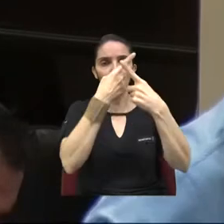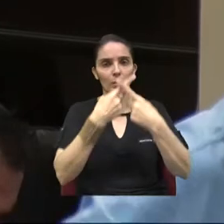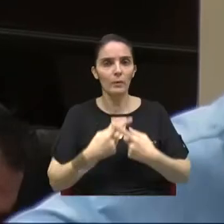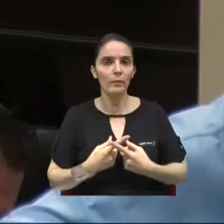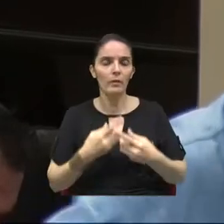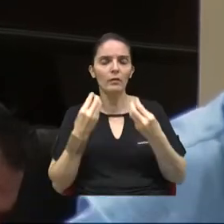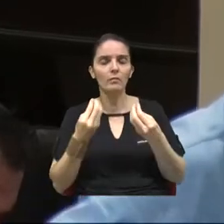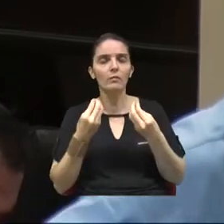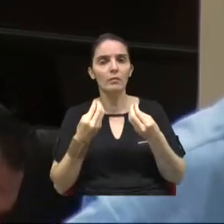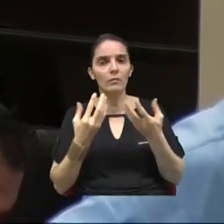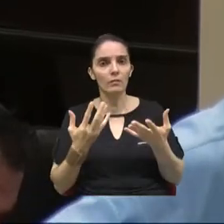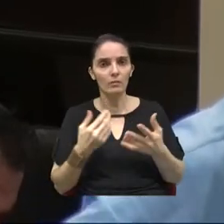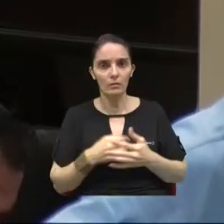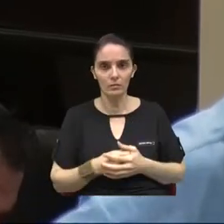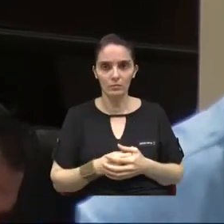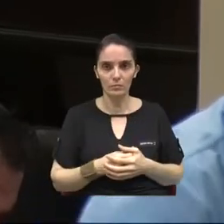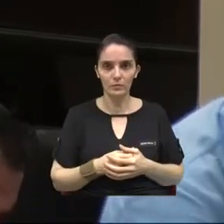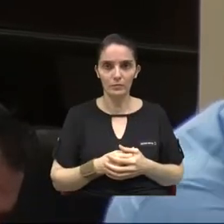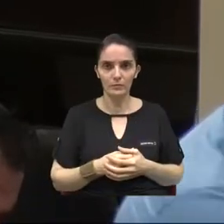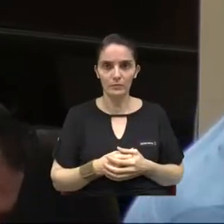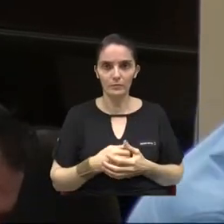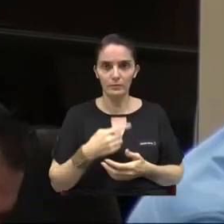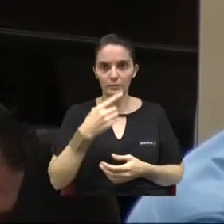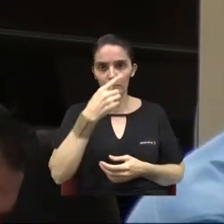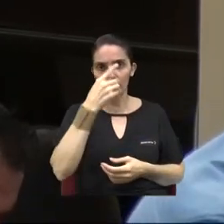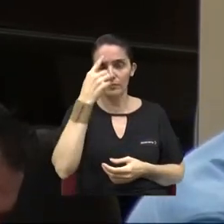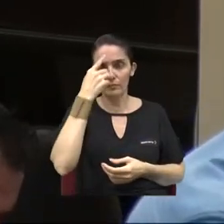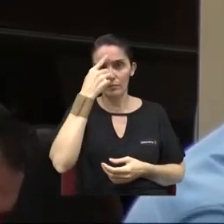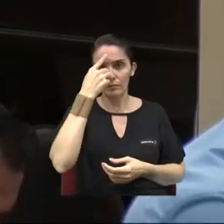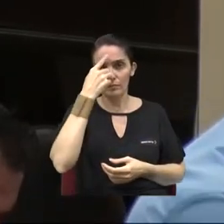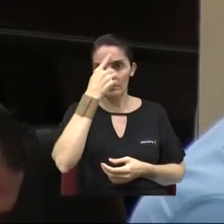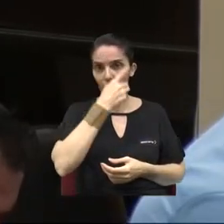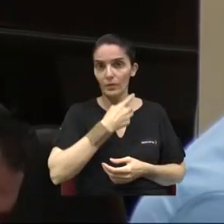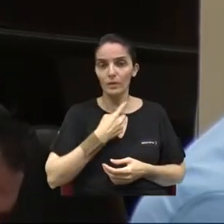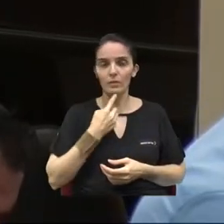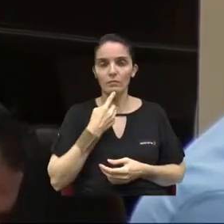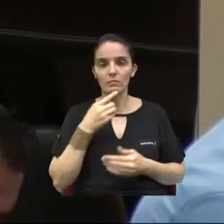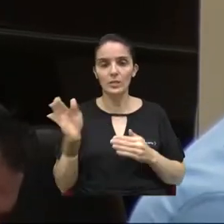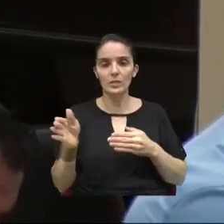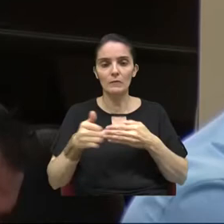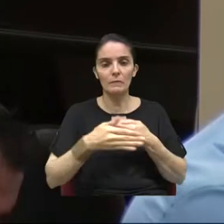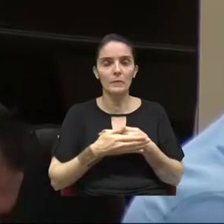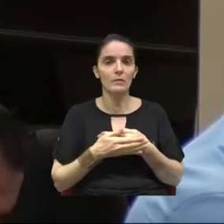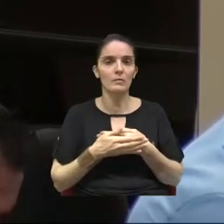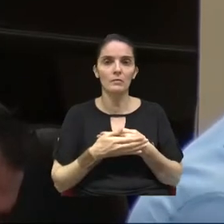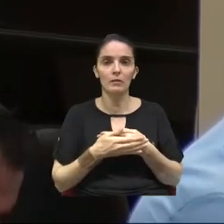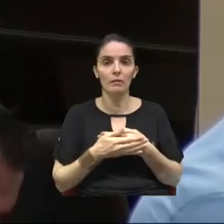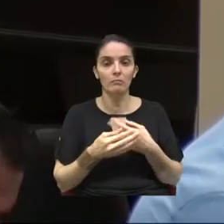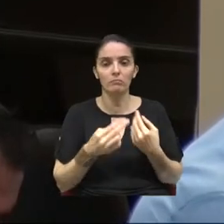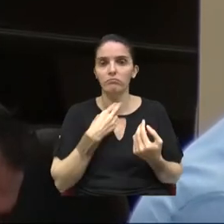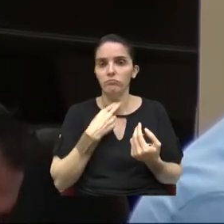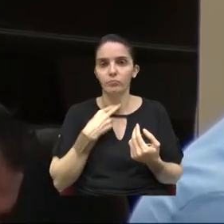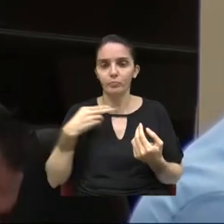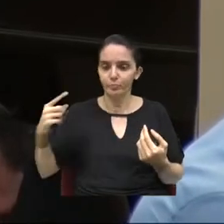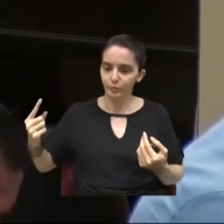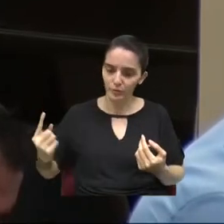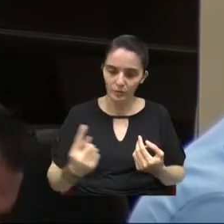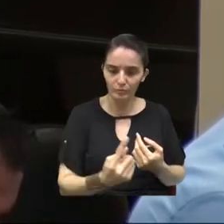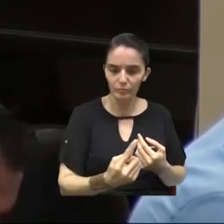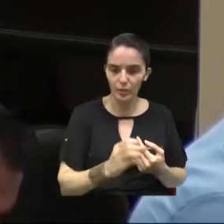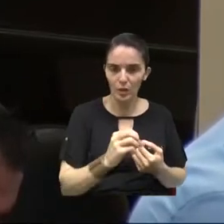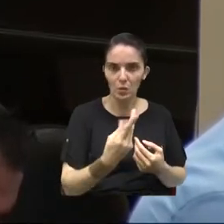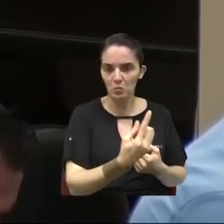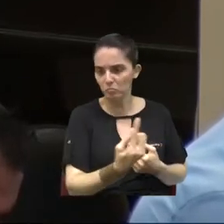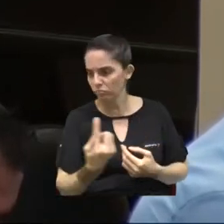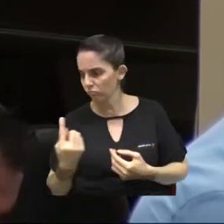partida meia hora antes, fecharem a entrada e ninguém pode entrar, ninguém pode sair. Seria terrível.